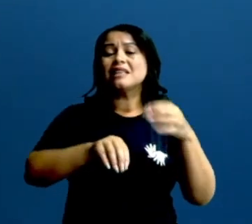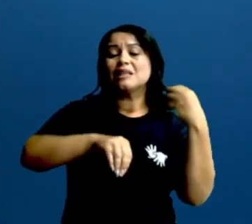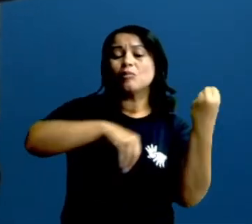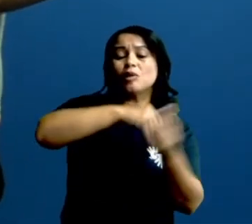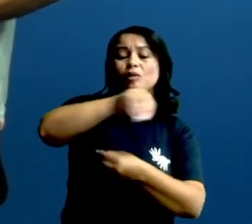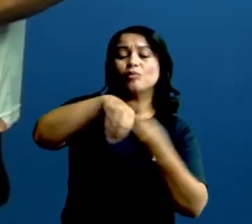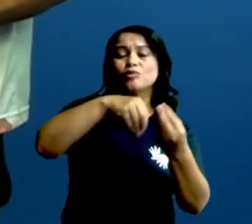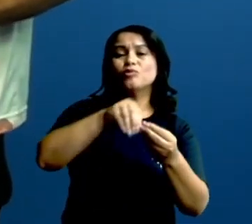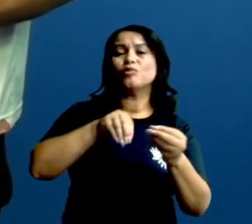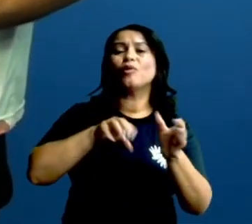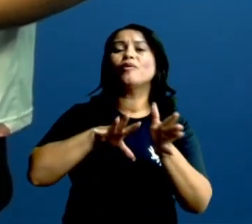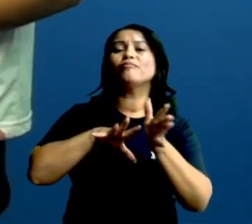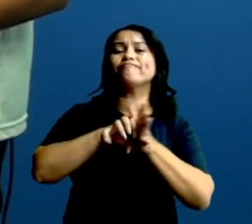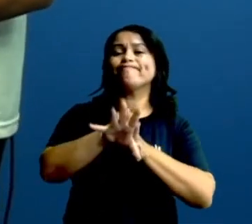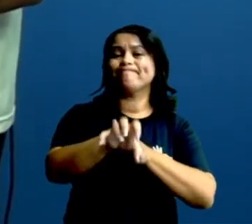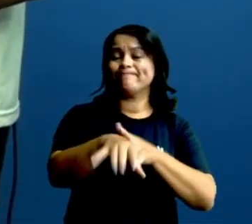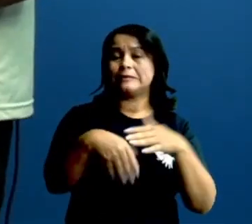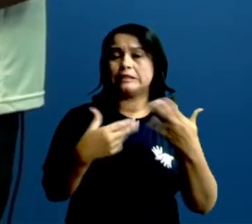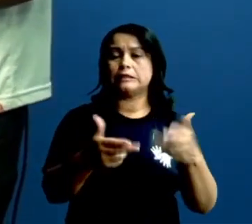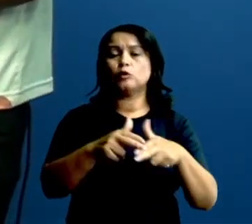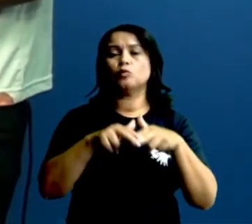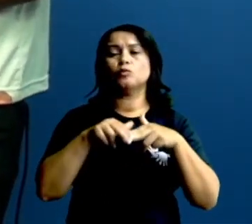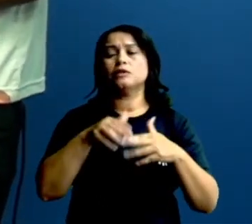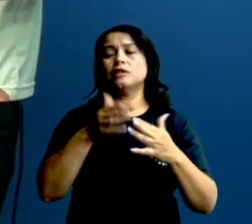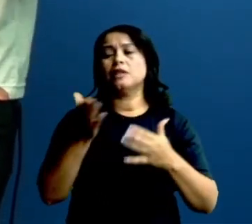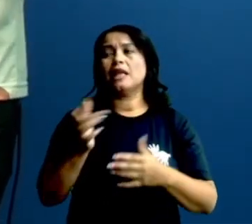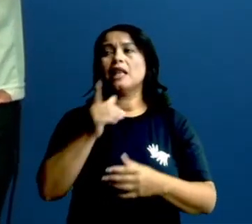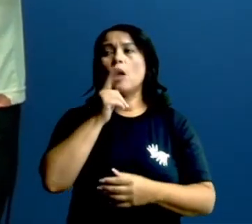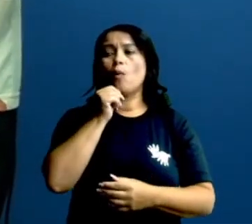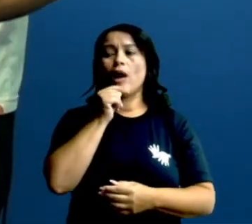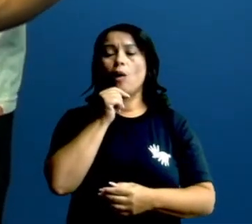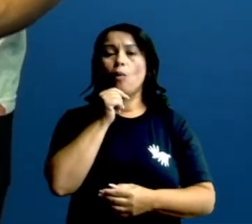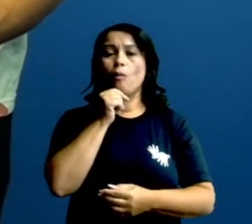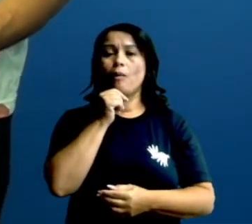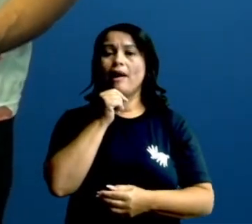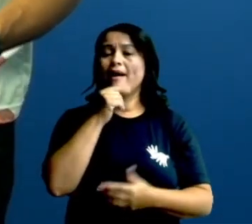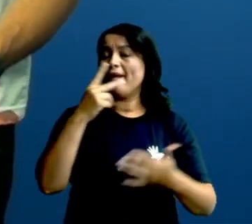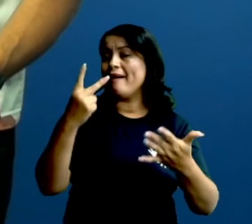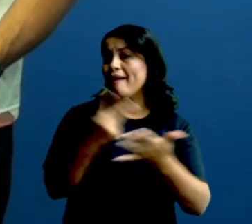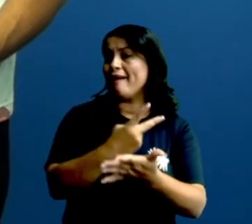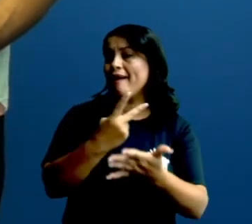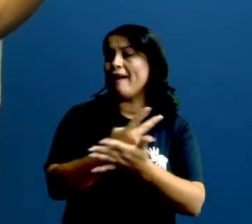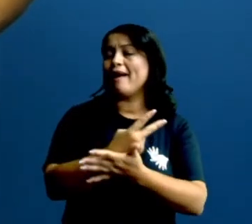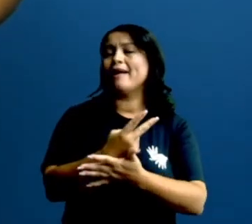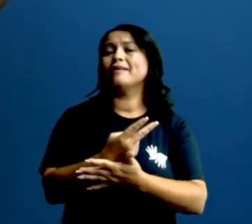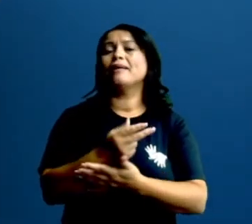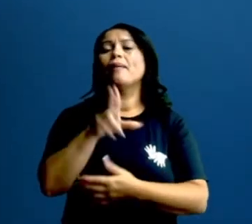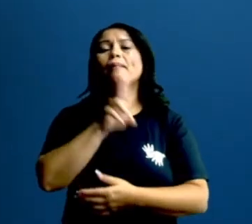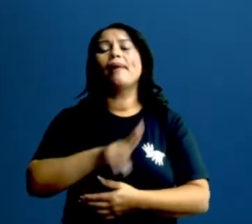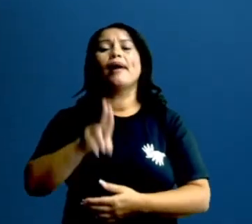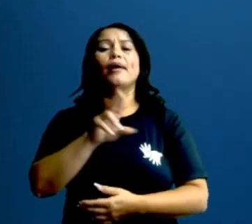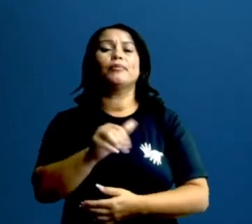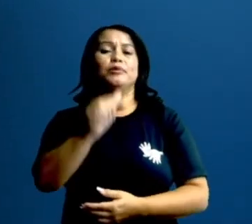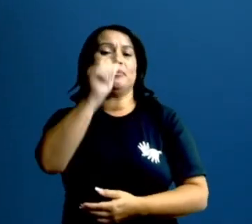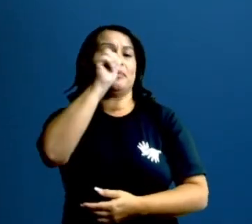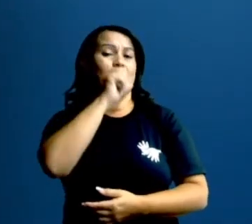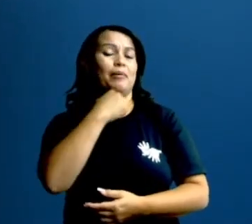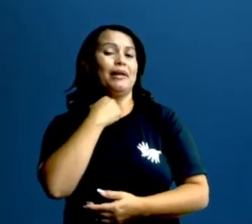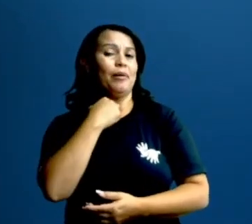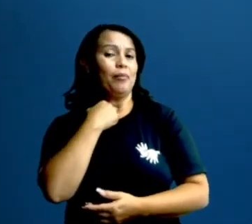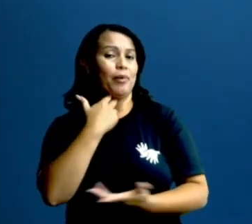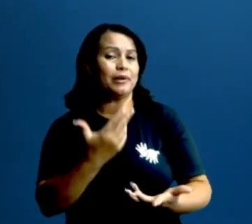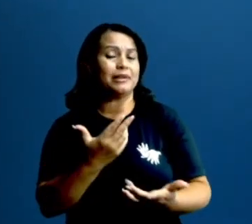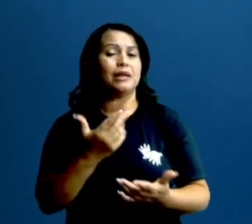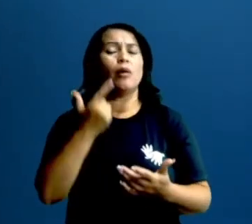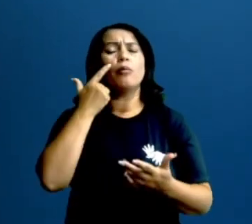sua contaminação, tá certo? Portanto, essa daí seria uma água imprópria para consumo humano, tá certo?